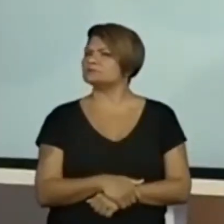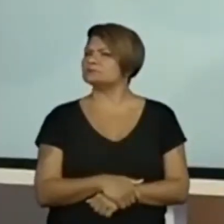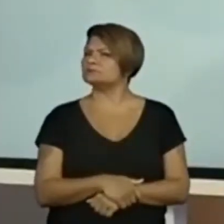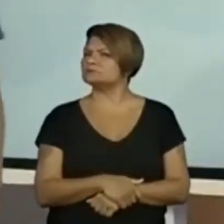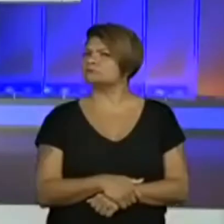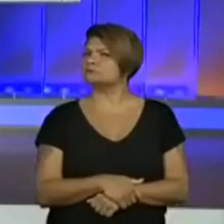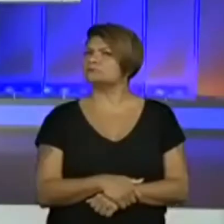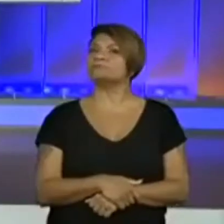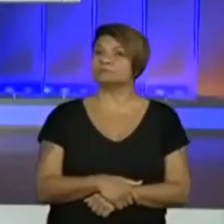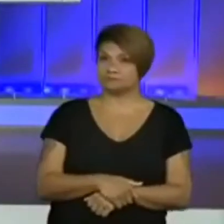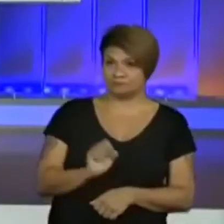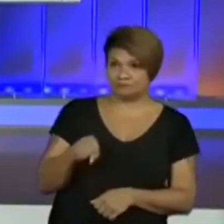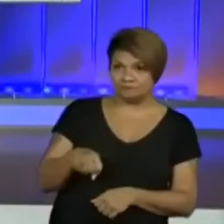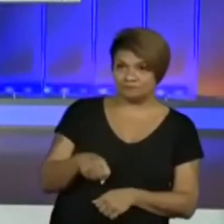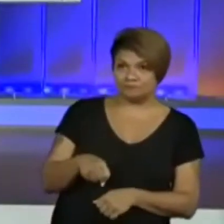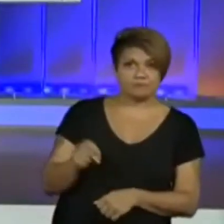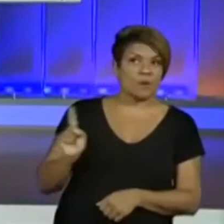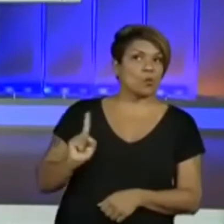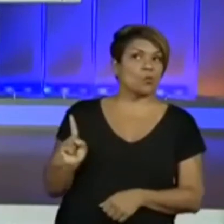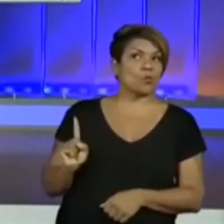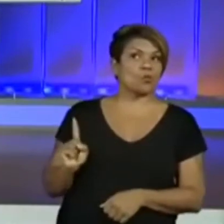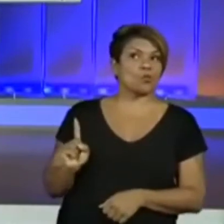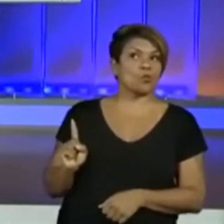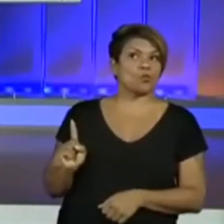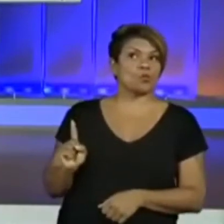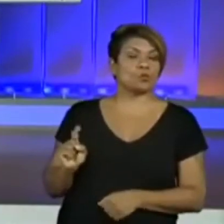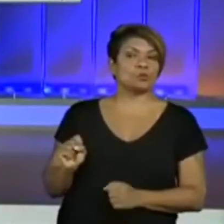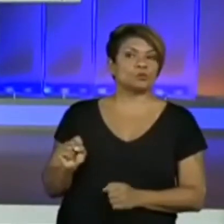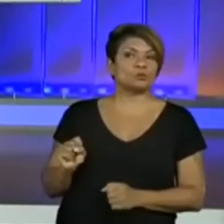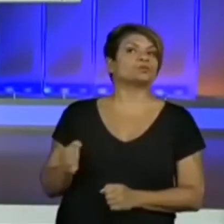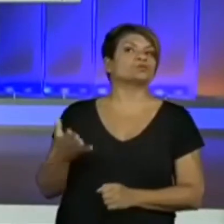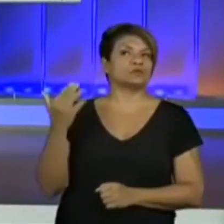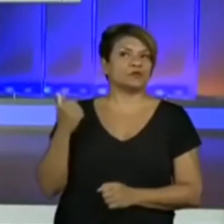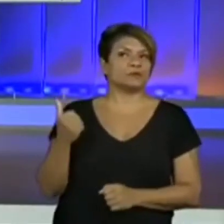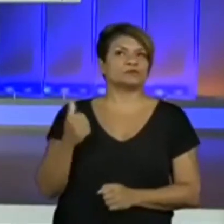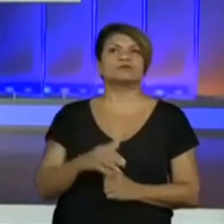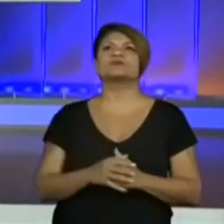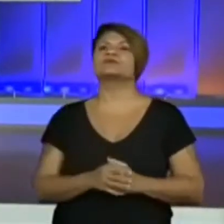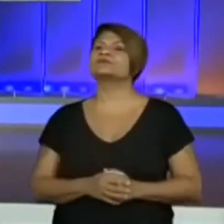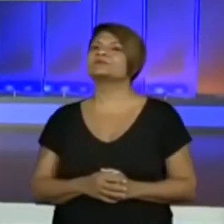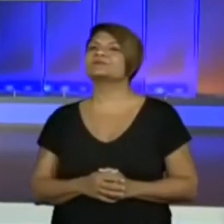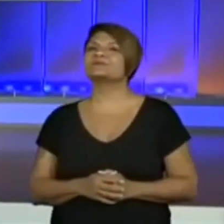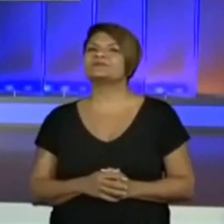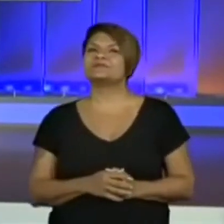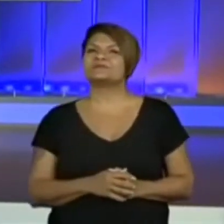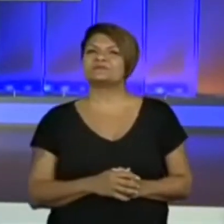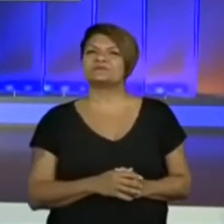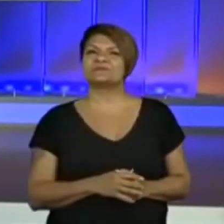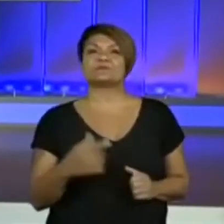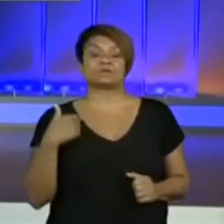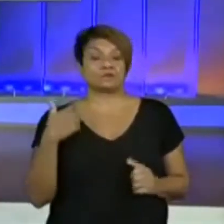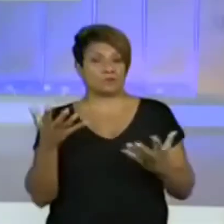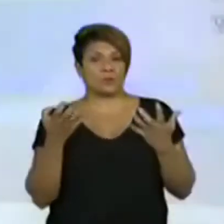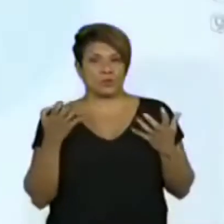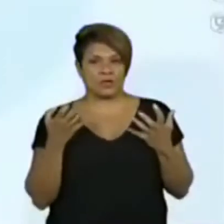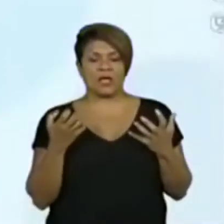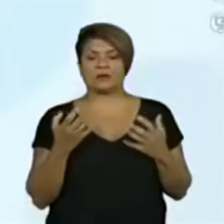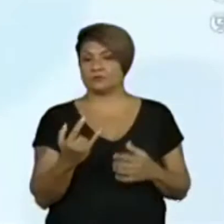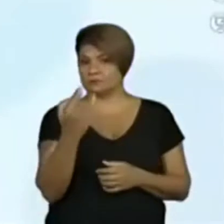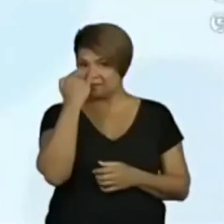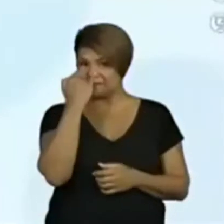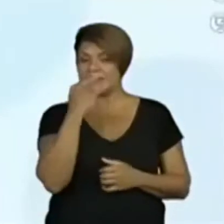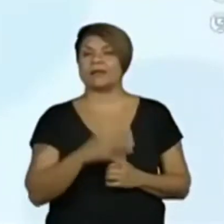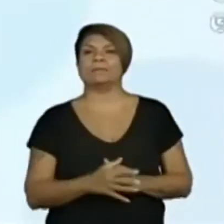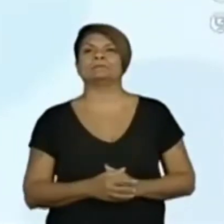doença? Sim? Não? Vamos lá? Eu quero destacar